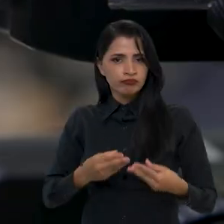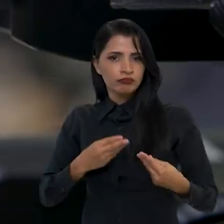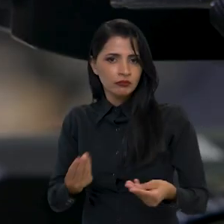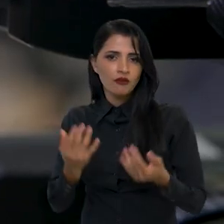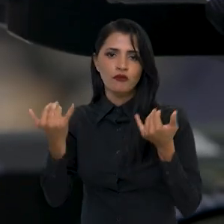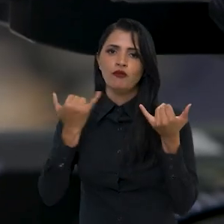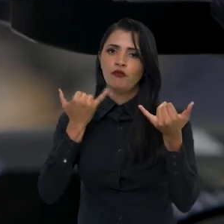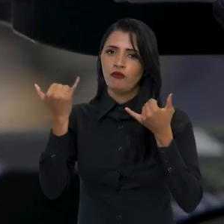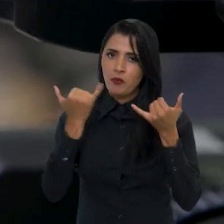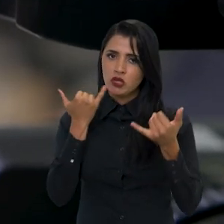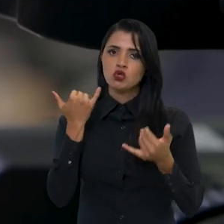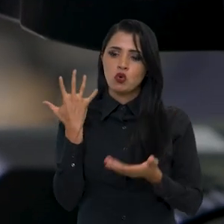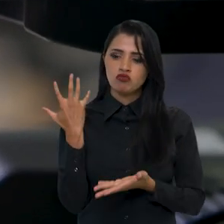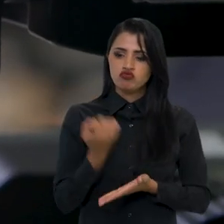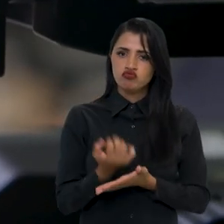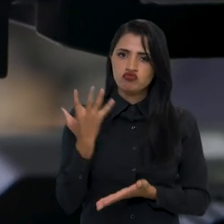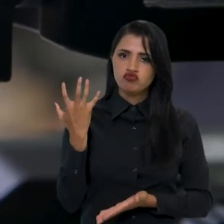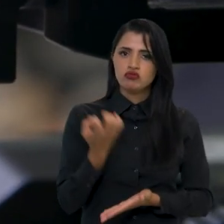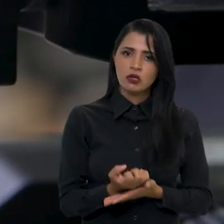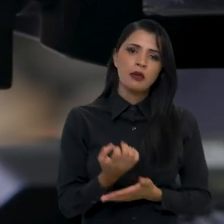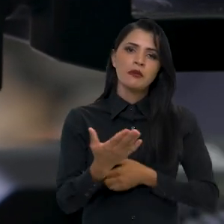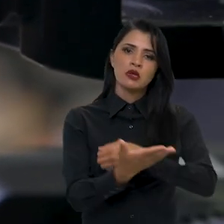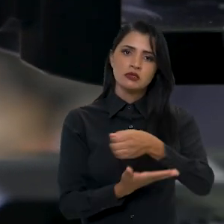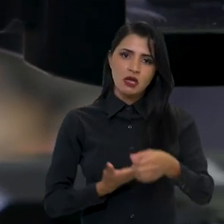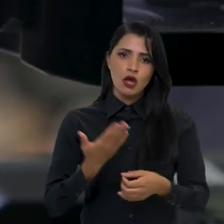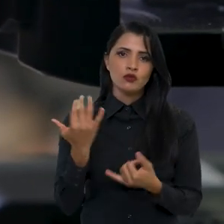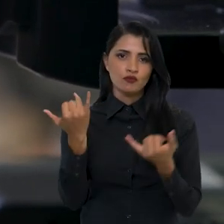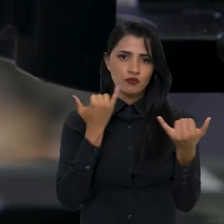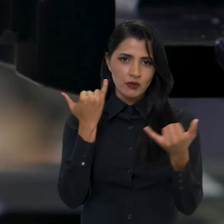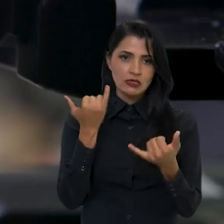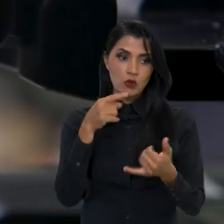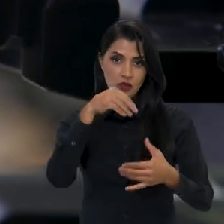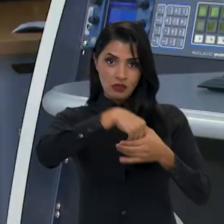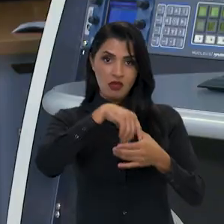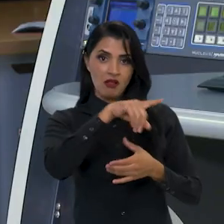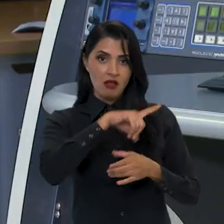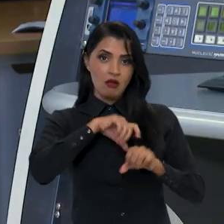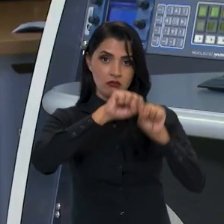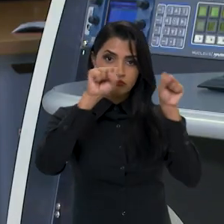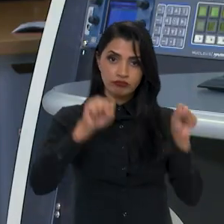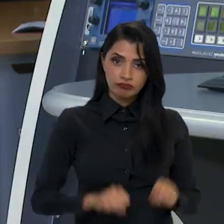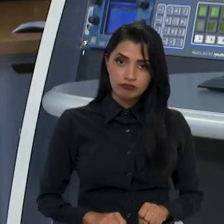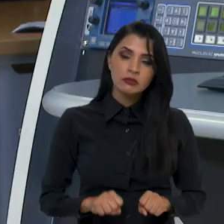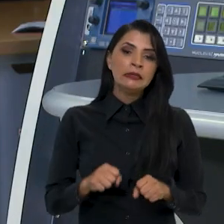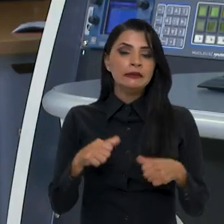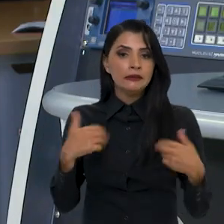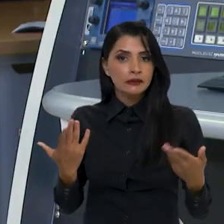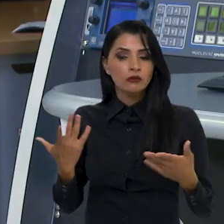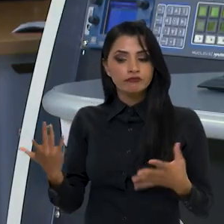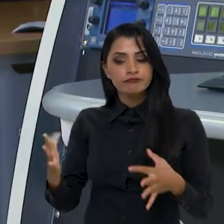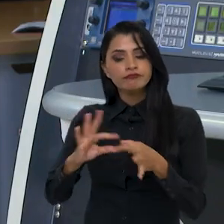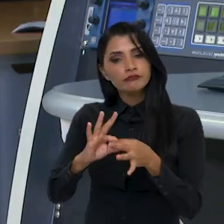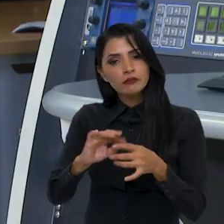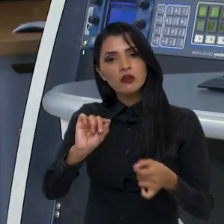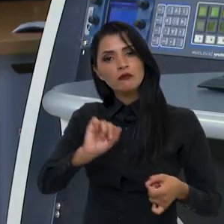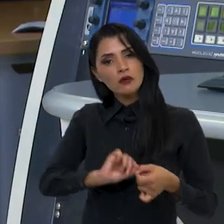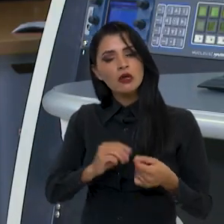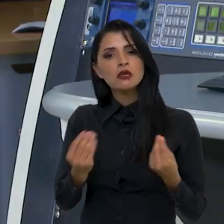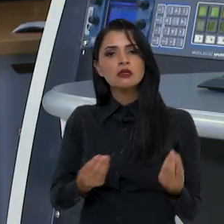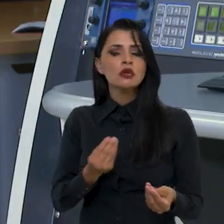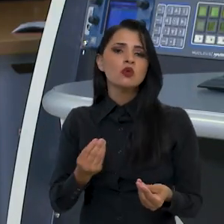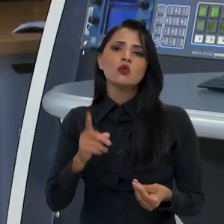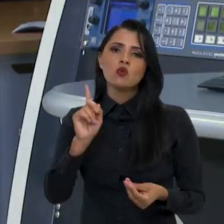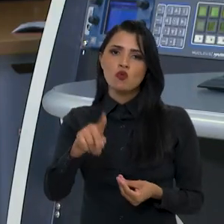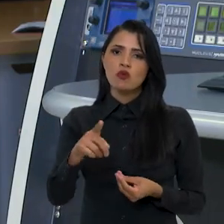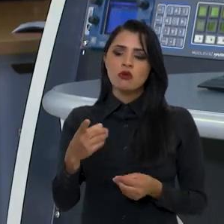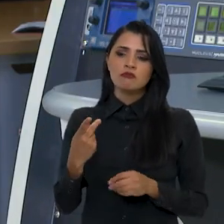as informações processadas com base nos dados disponíveis, né? Então, ele faz essa integração